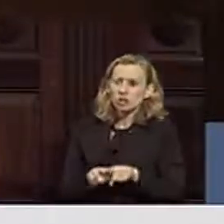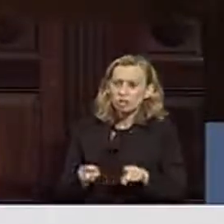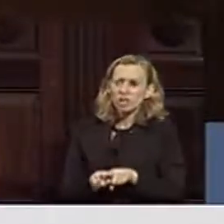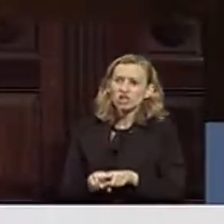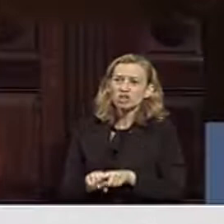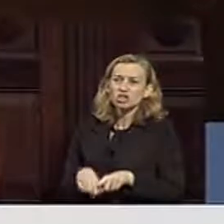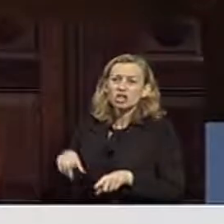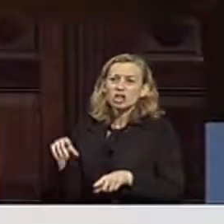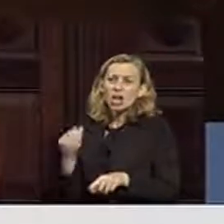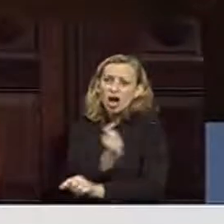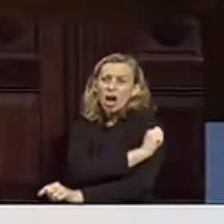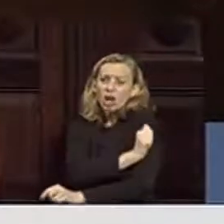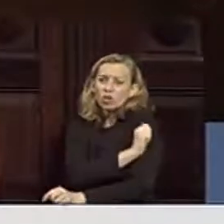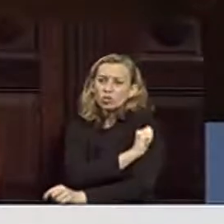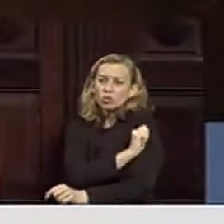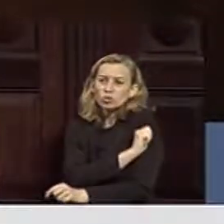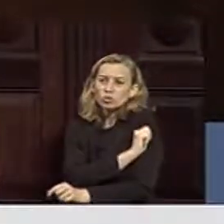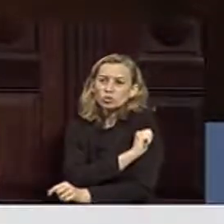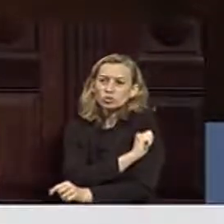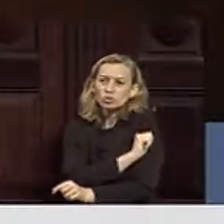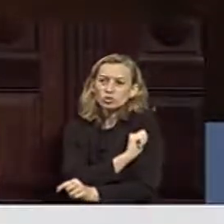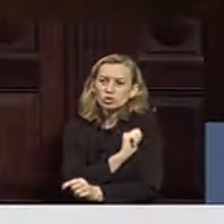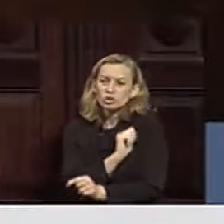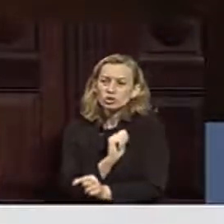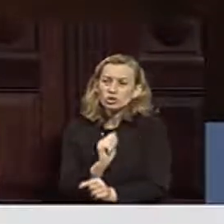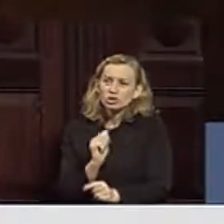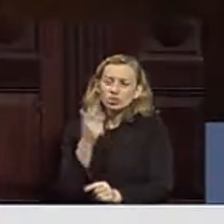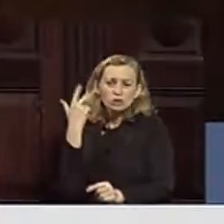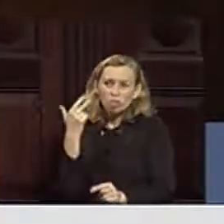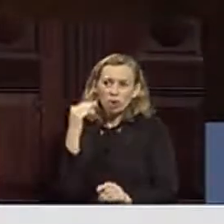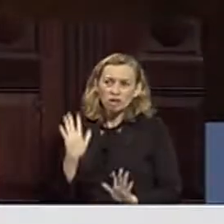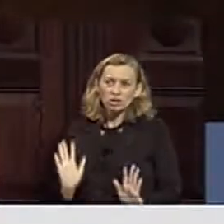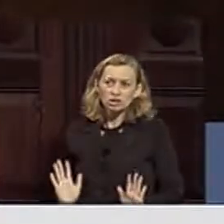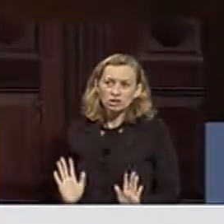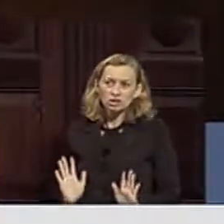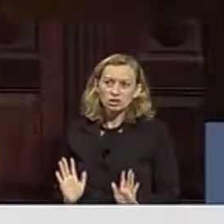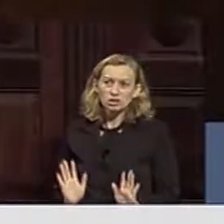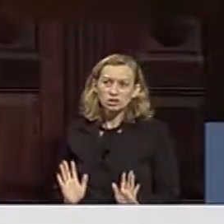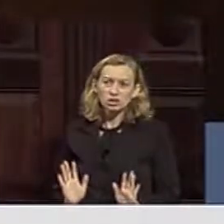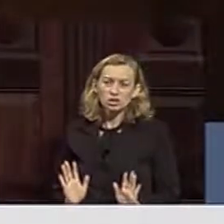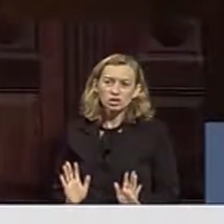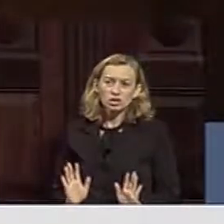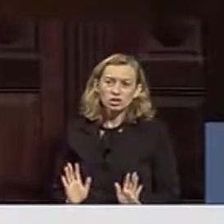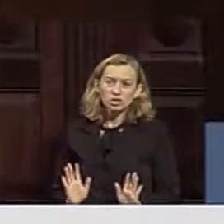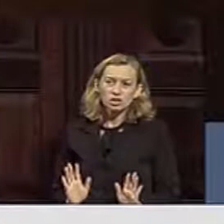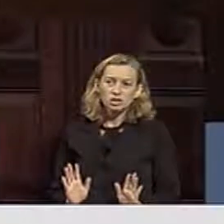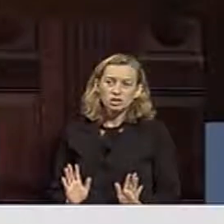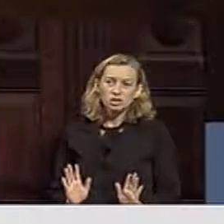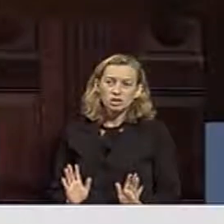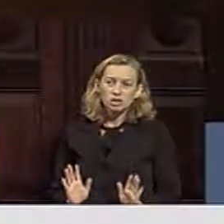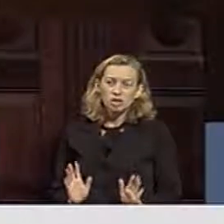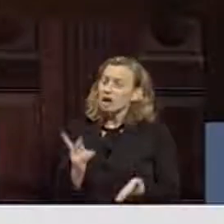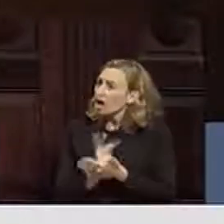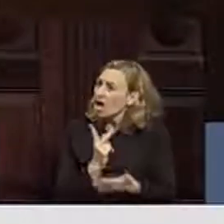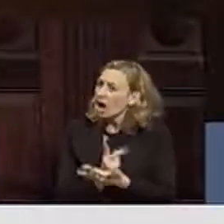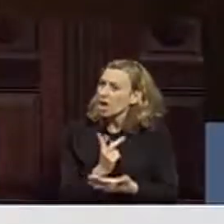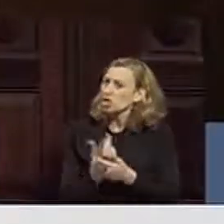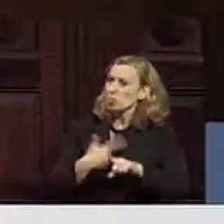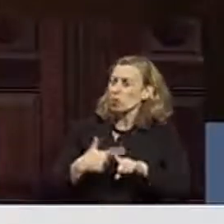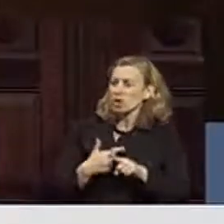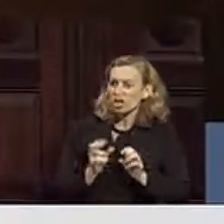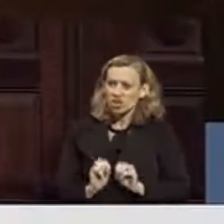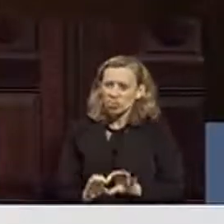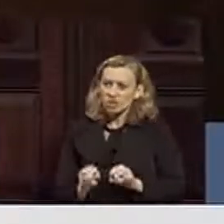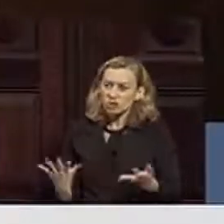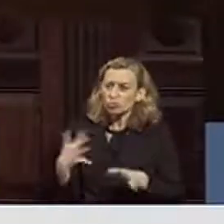alunos sem necessidades especiais de aprendizagem. É criminoso o que está acontecendo, porque a educação